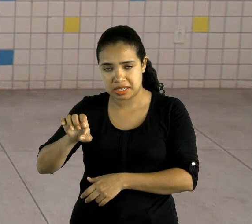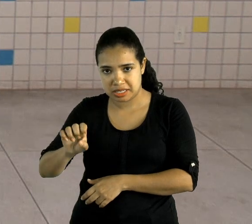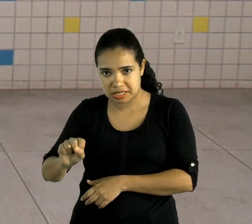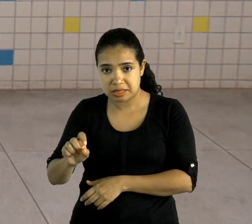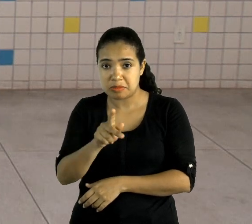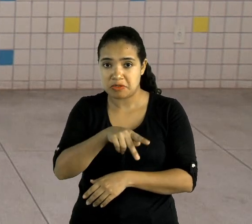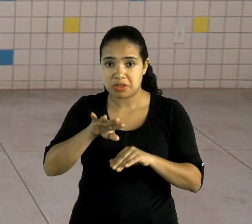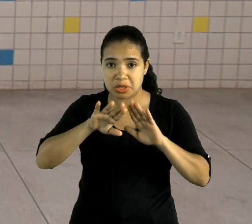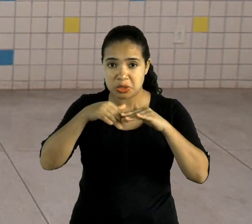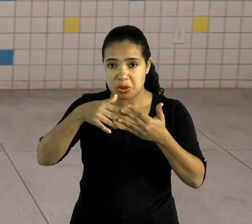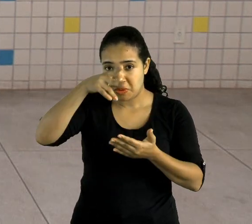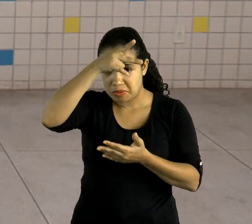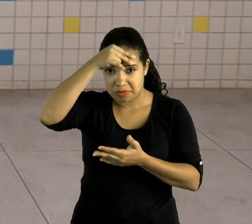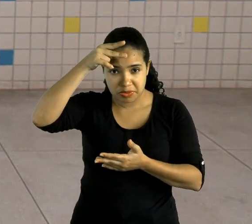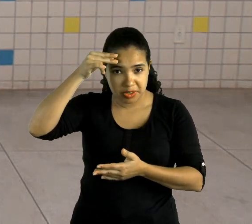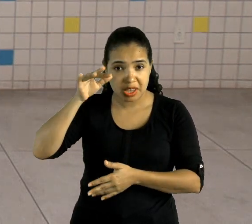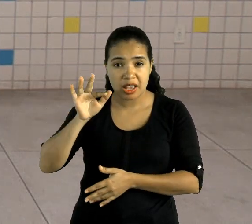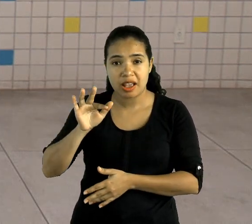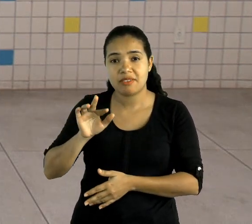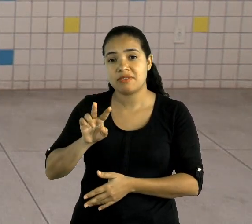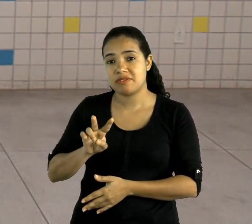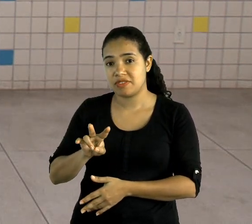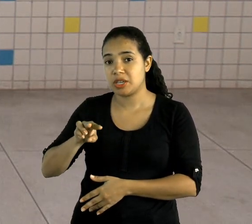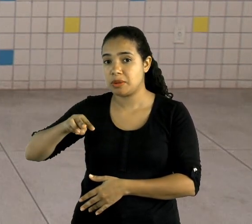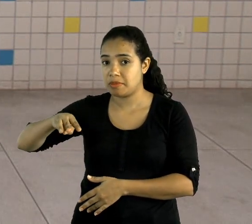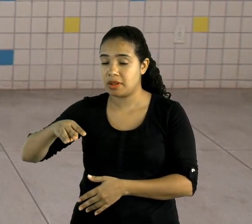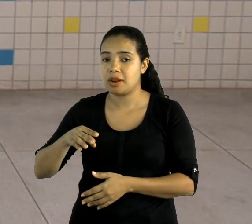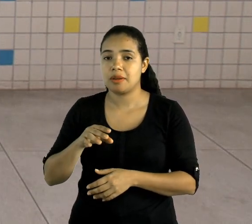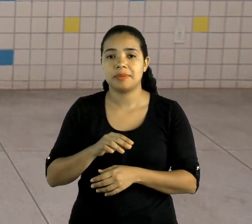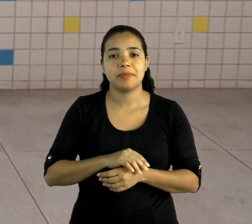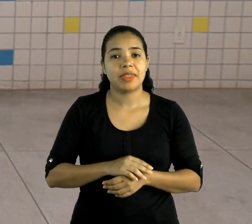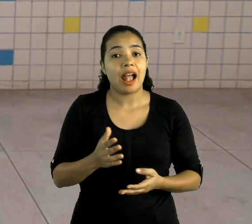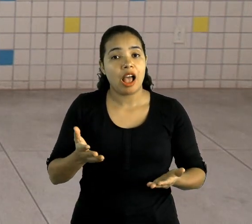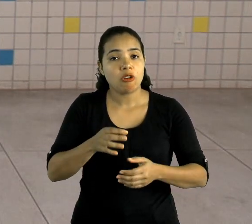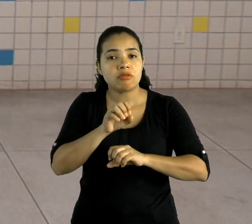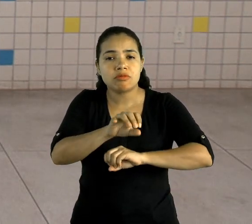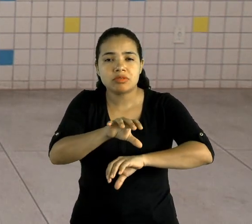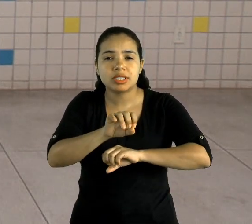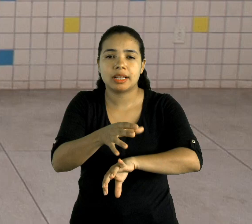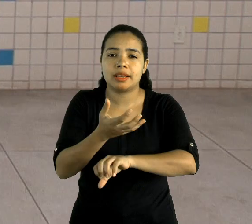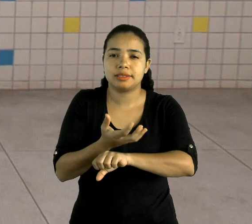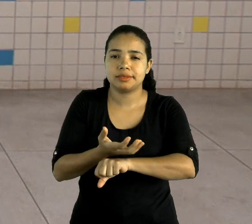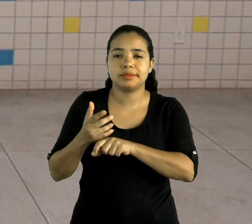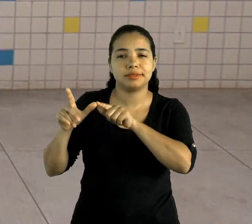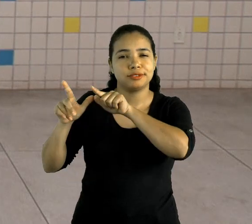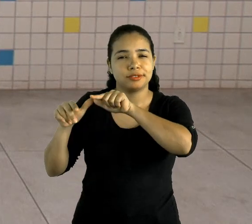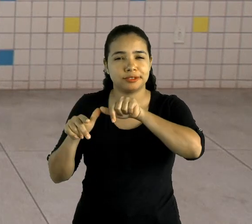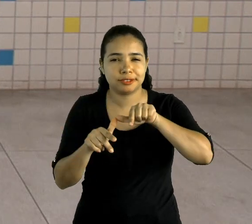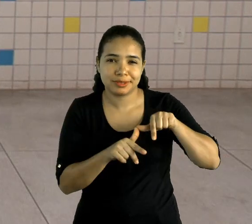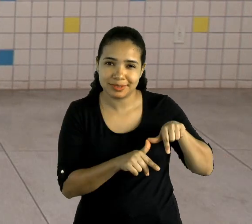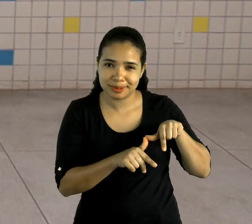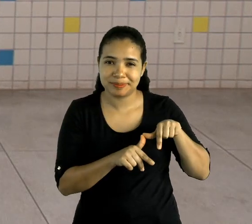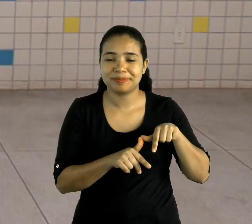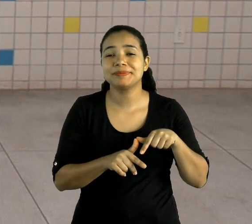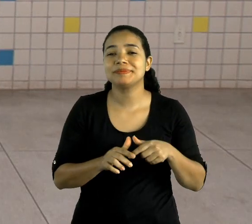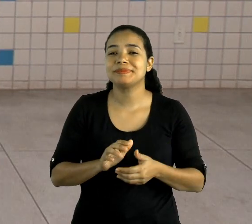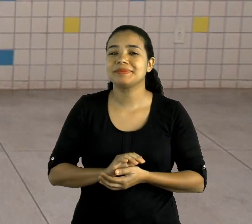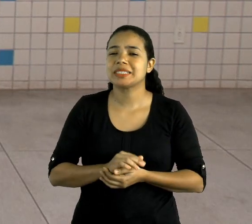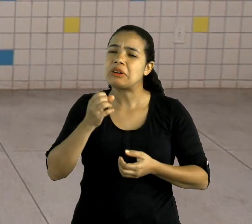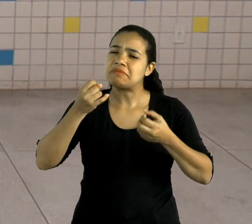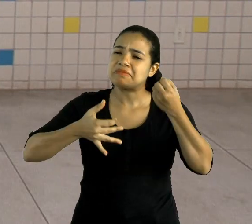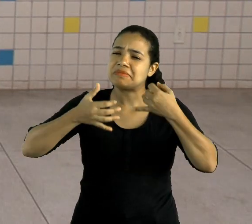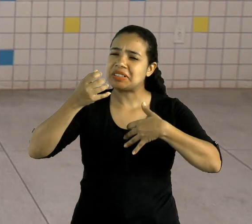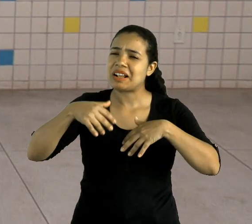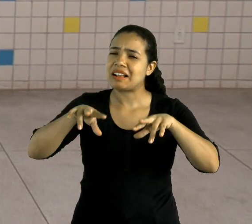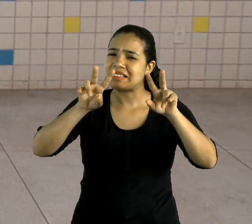Rede Municipal de Ensino. Irei ministrar algumas aulas referentes à disciplina de Geografia e iremos falar um pouco sobre